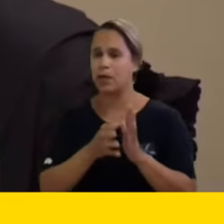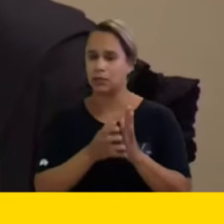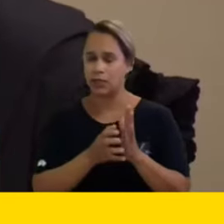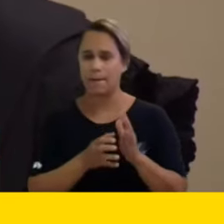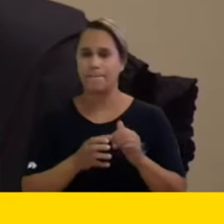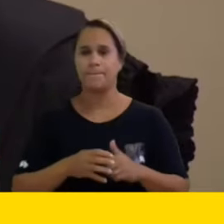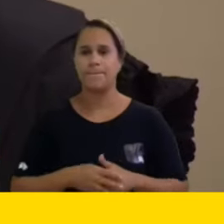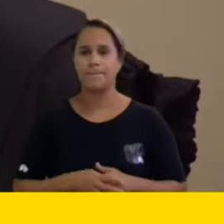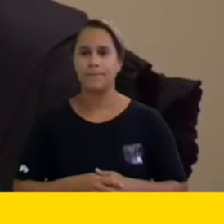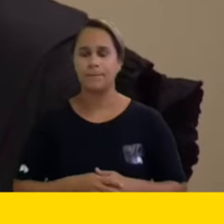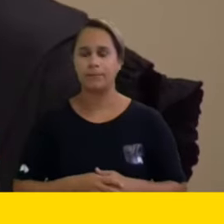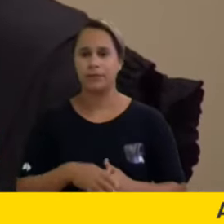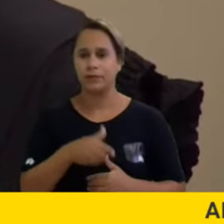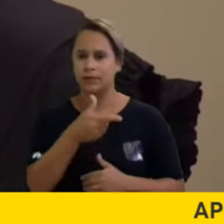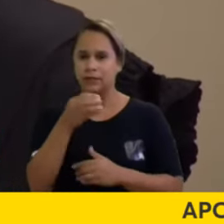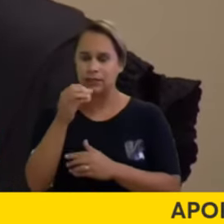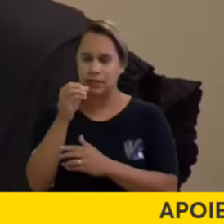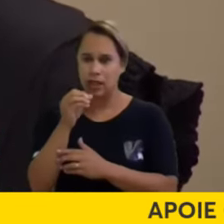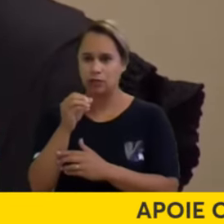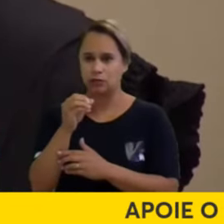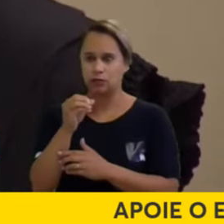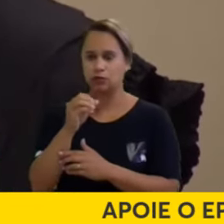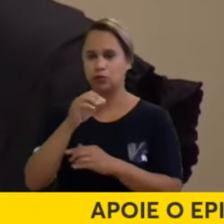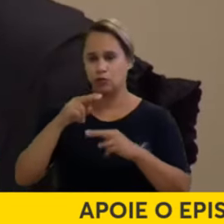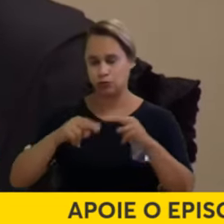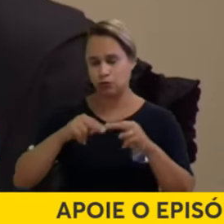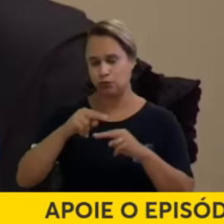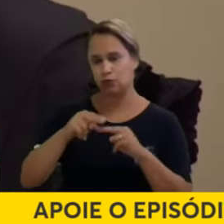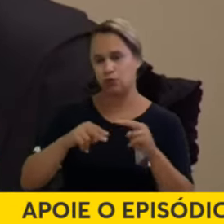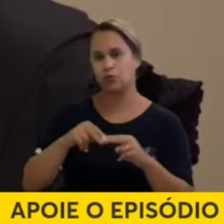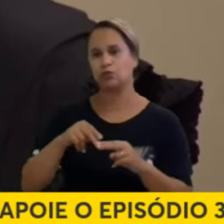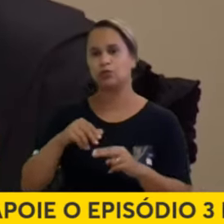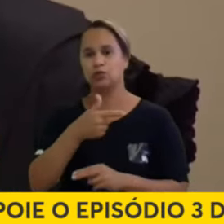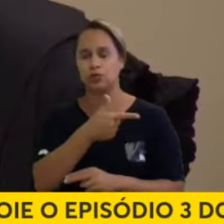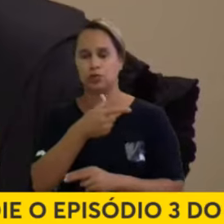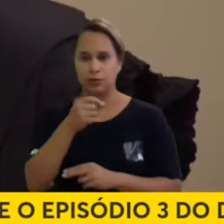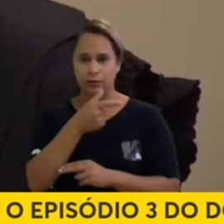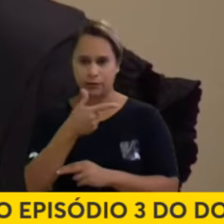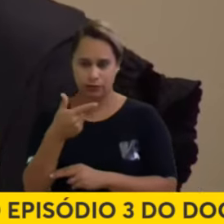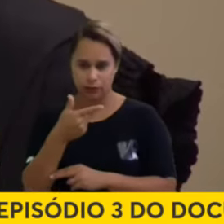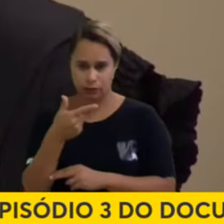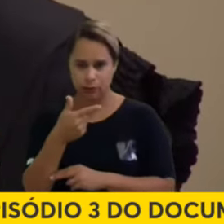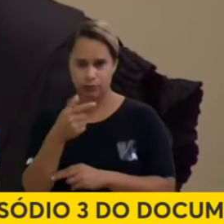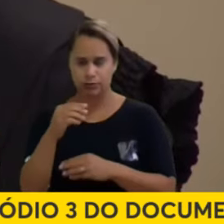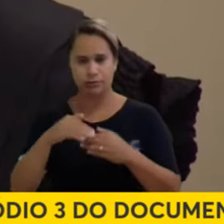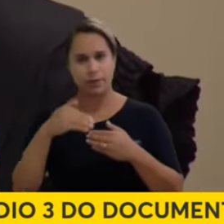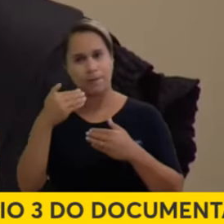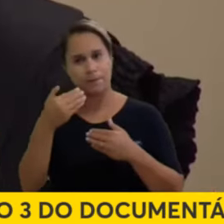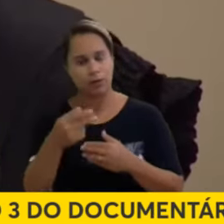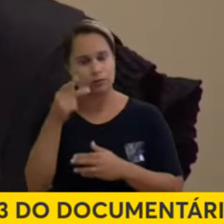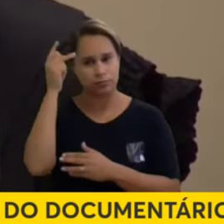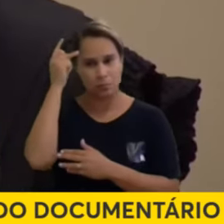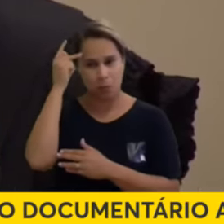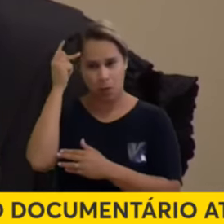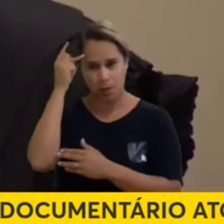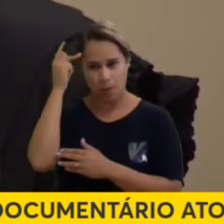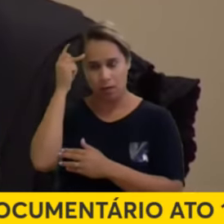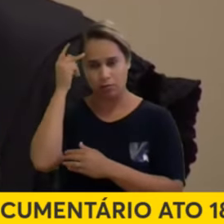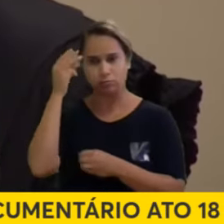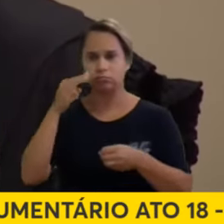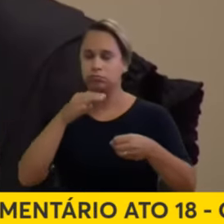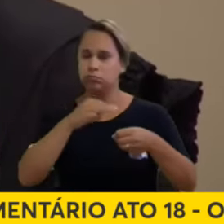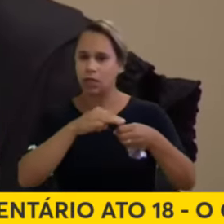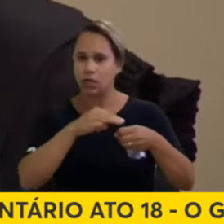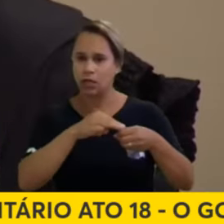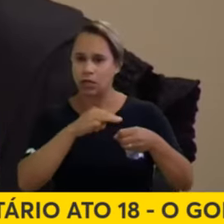10 de junho de 22 posteriormente a inde deferimento de domicílio eleitoral junto Estado de São Paulo Maringá e aqui cito o